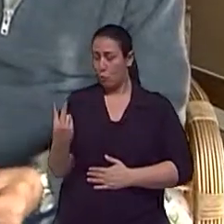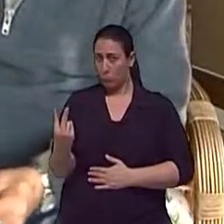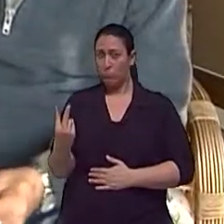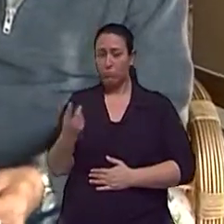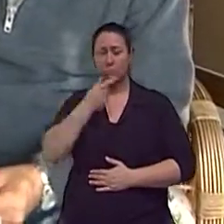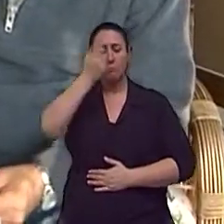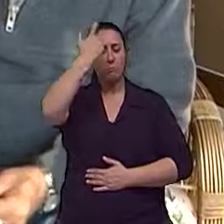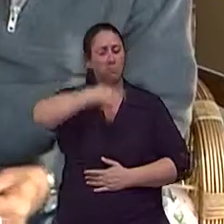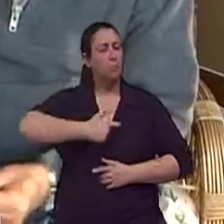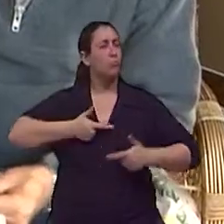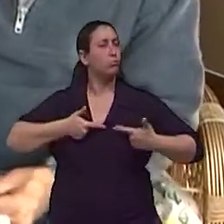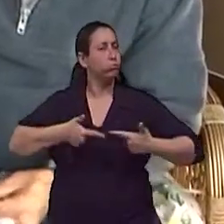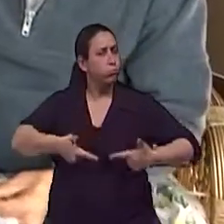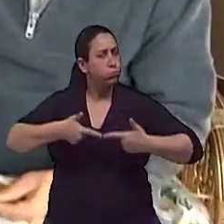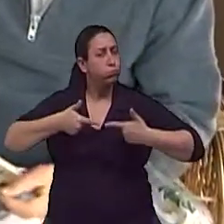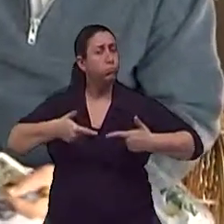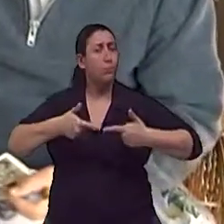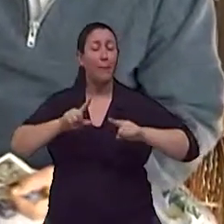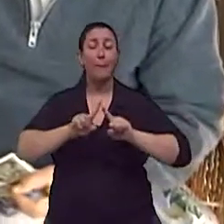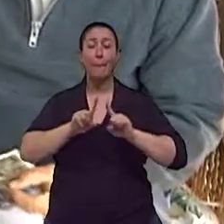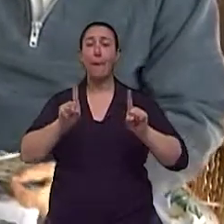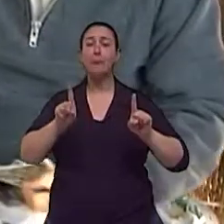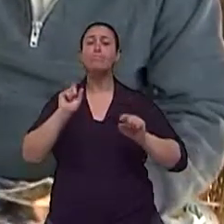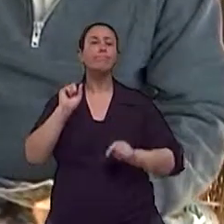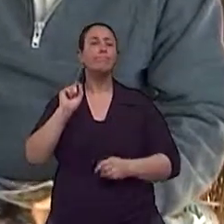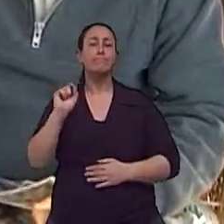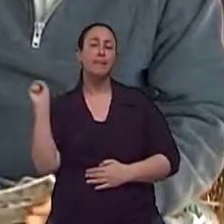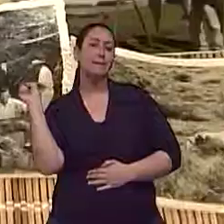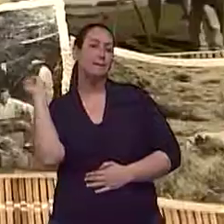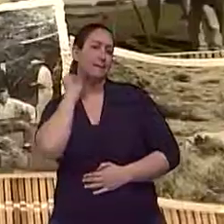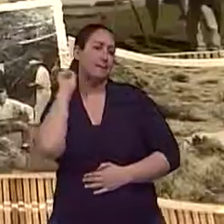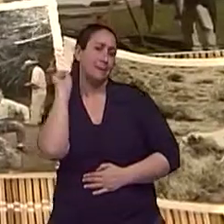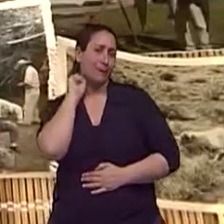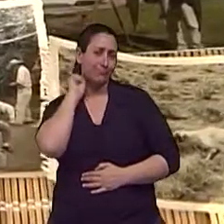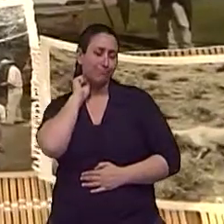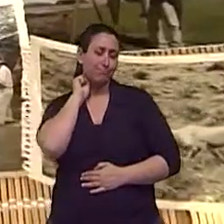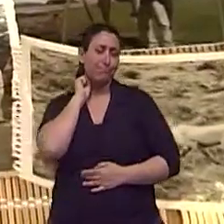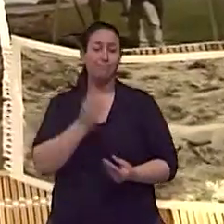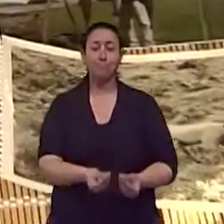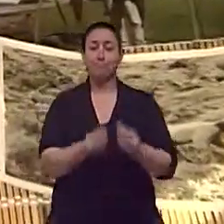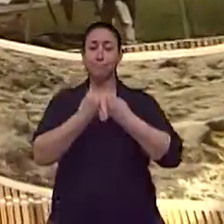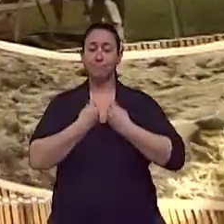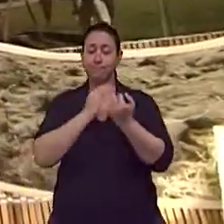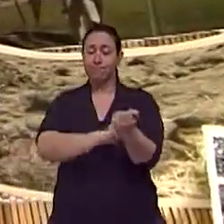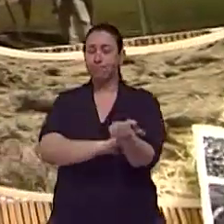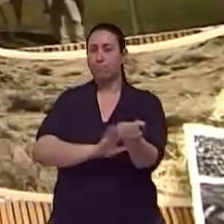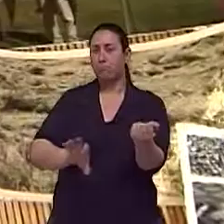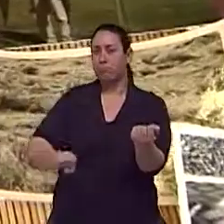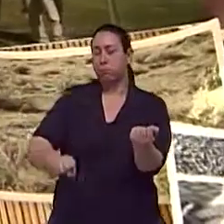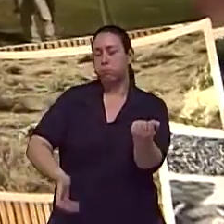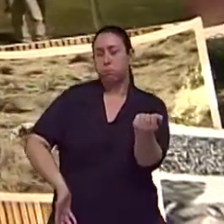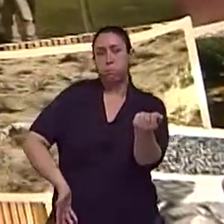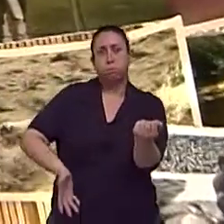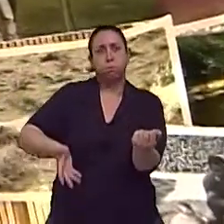ativo mas o estresse trouxe sérios problemas de saúde com a hipertensão